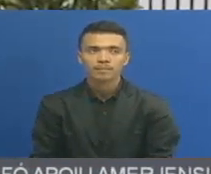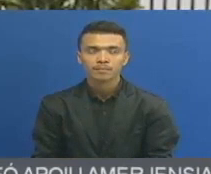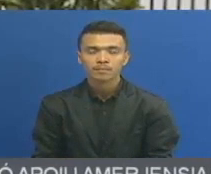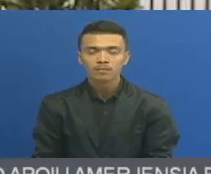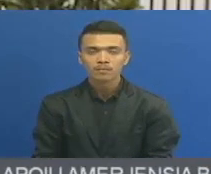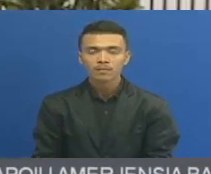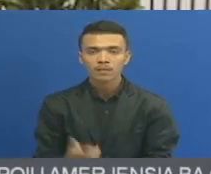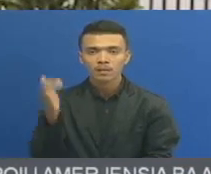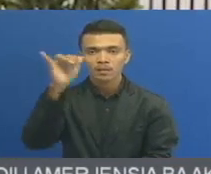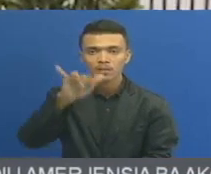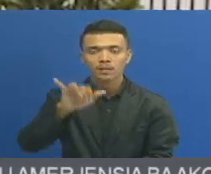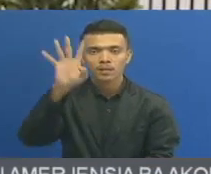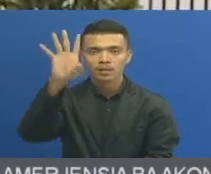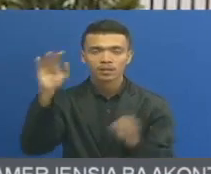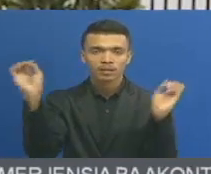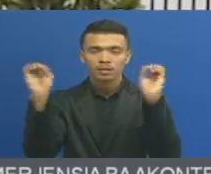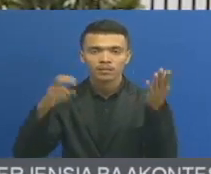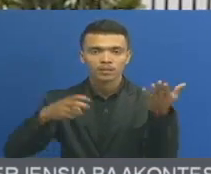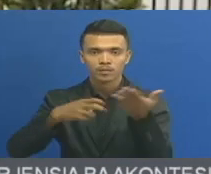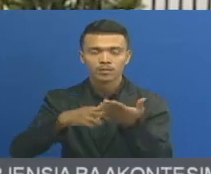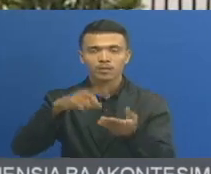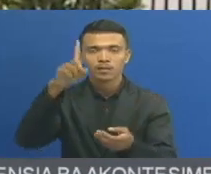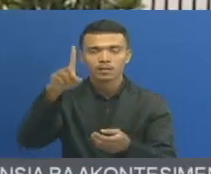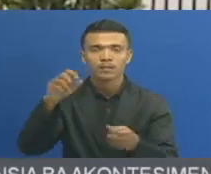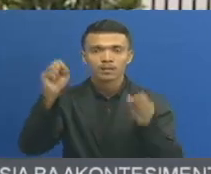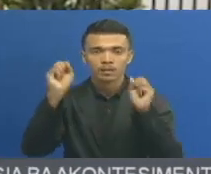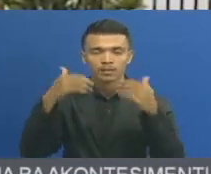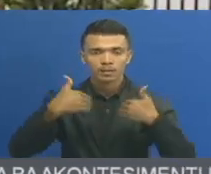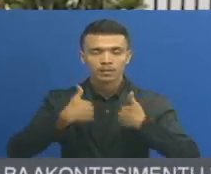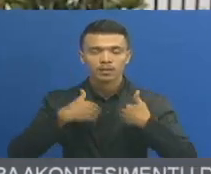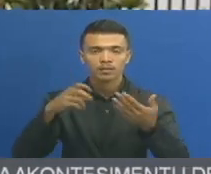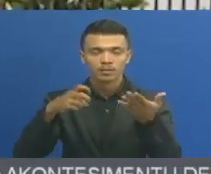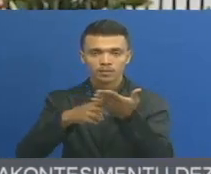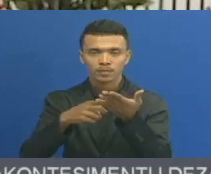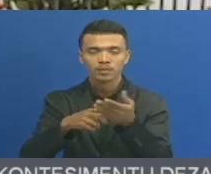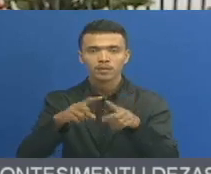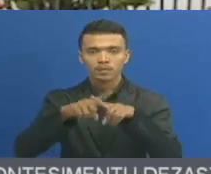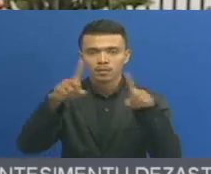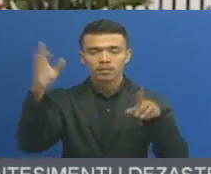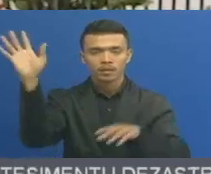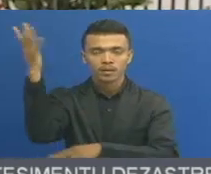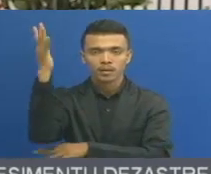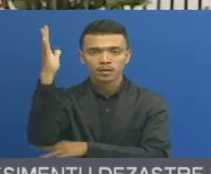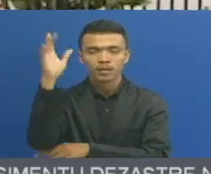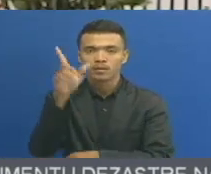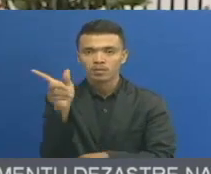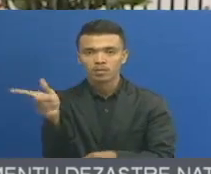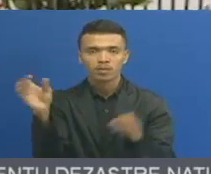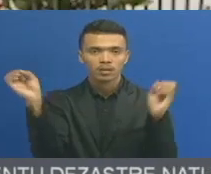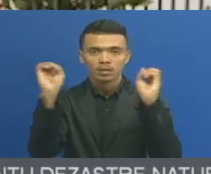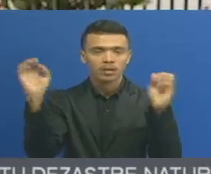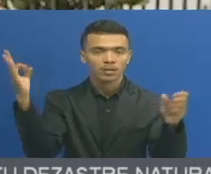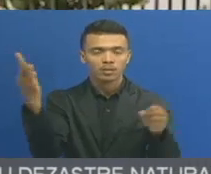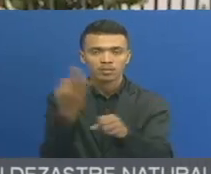sir nain hat la ya pasaporte nain ide mag ya pasaporte may be sir ne ay ne be sir luri kubik ba ya ay kubik ron lulne la ya ni surat